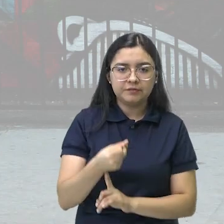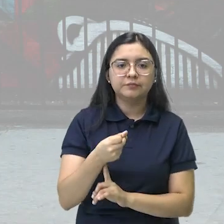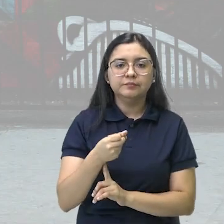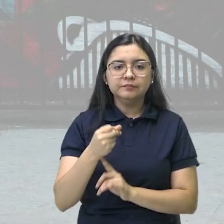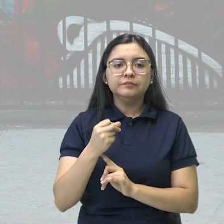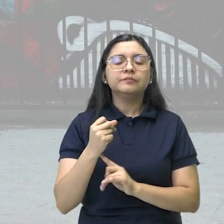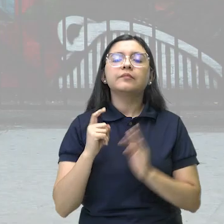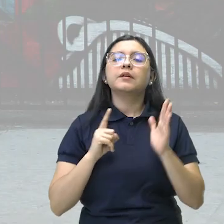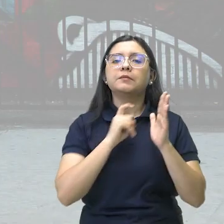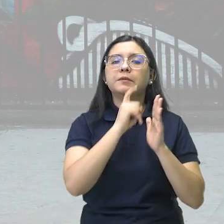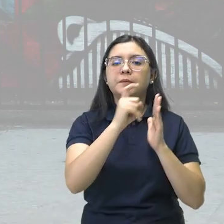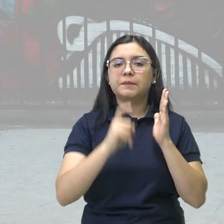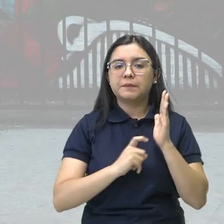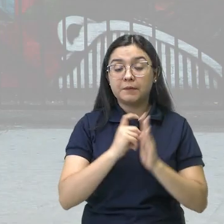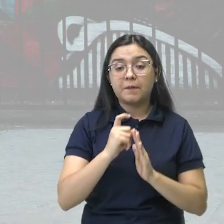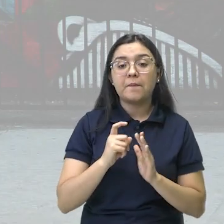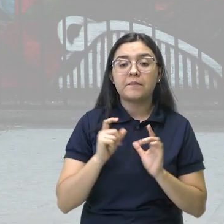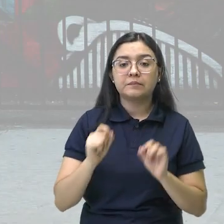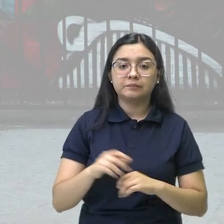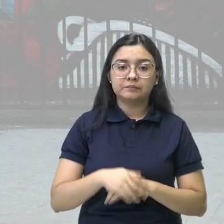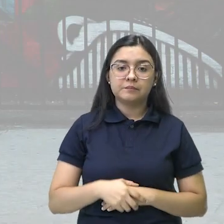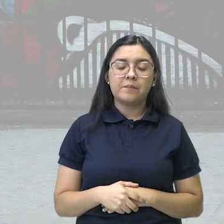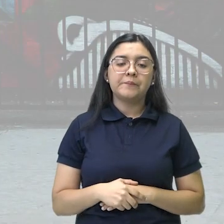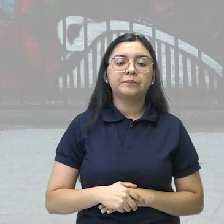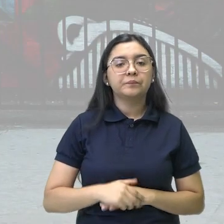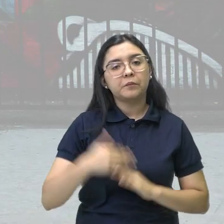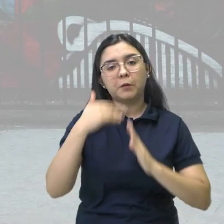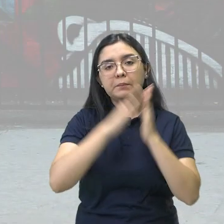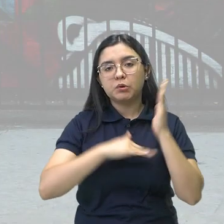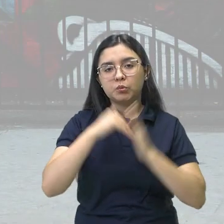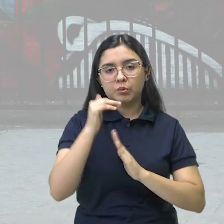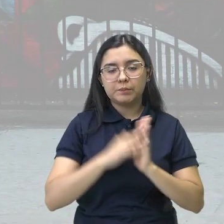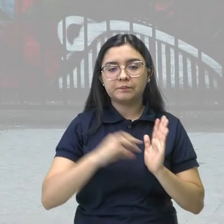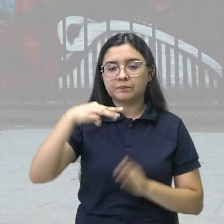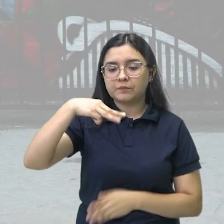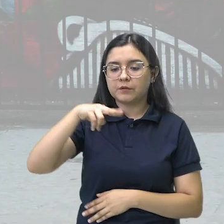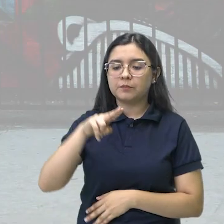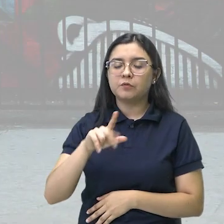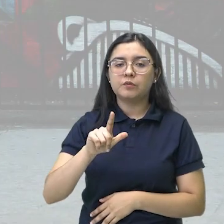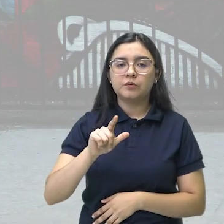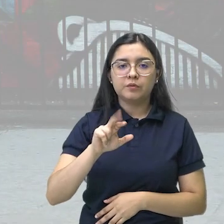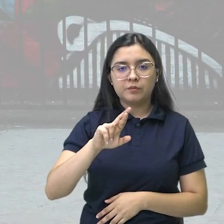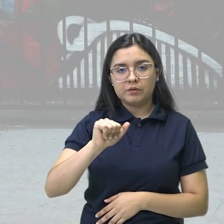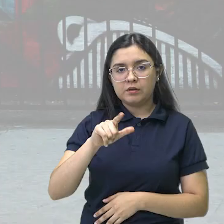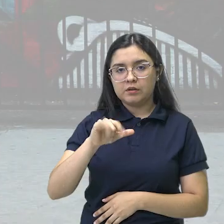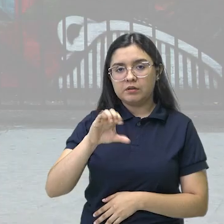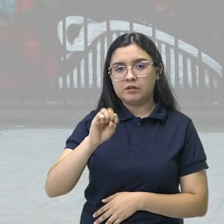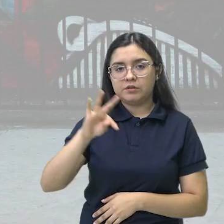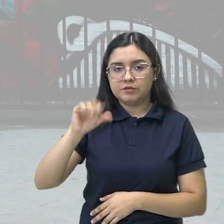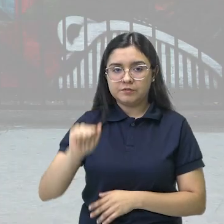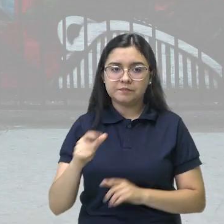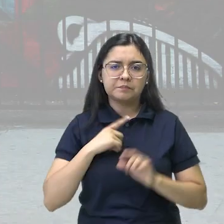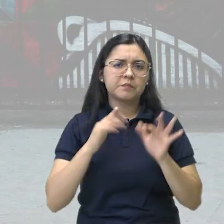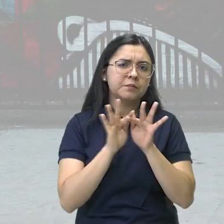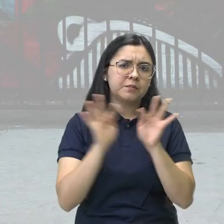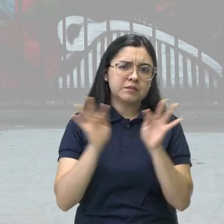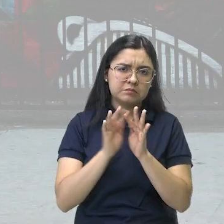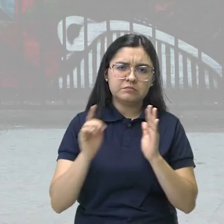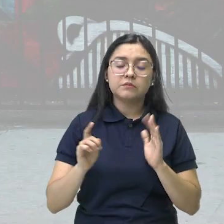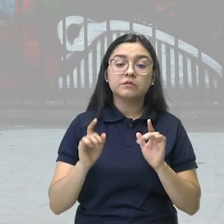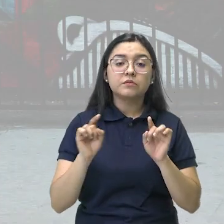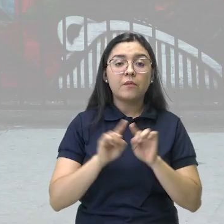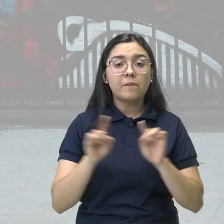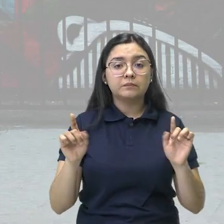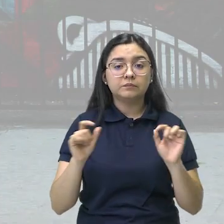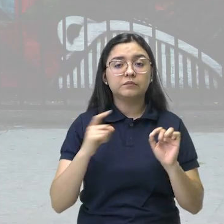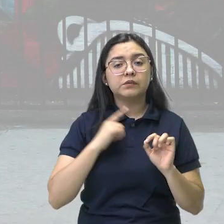chamada de grafite ou pintura muralista. Então, ao contrário de simples pichação,